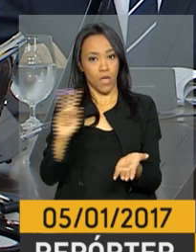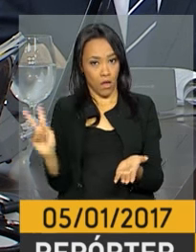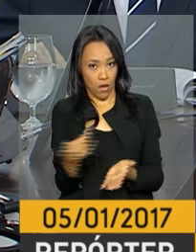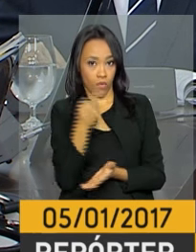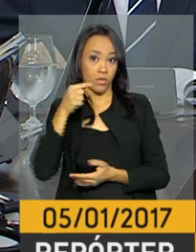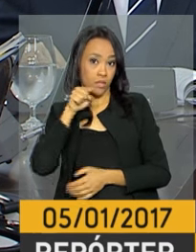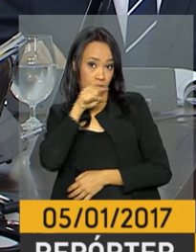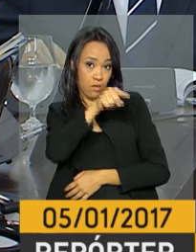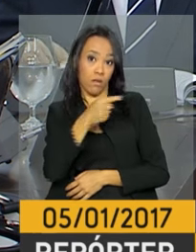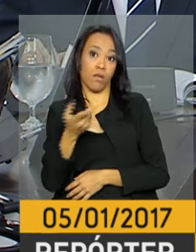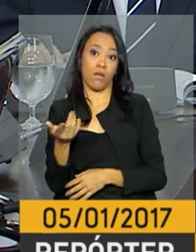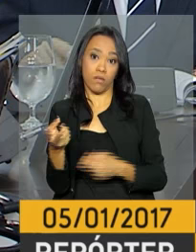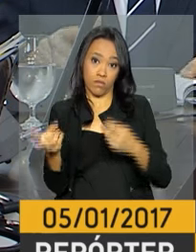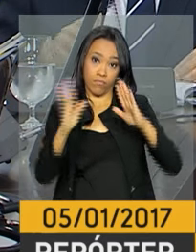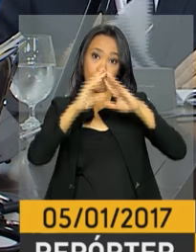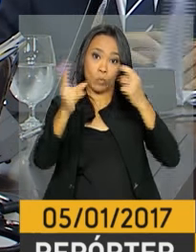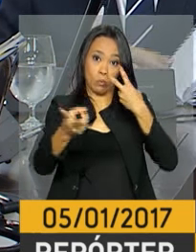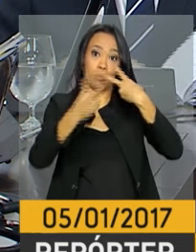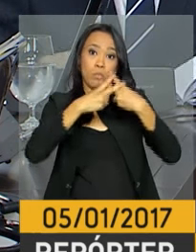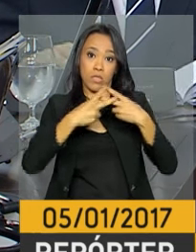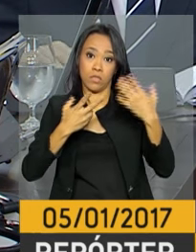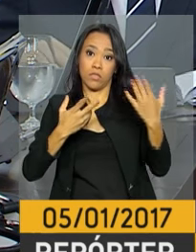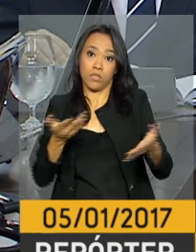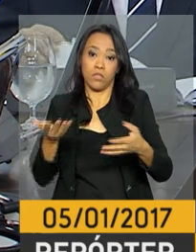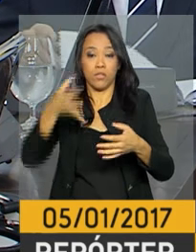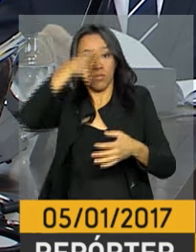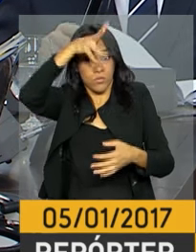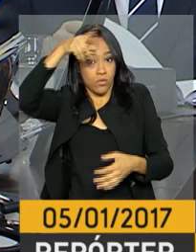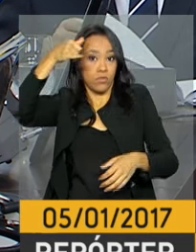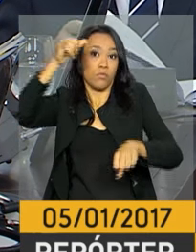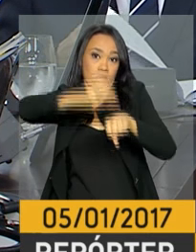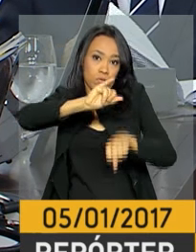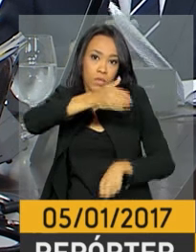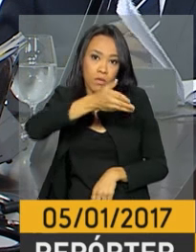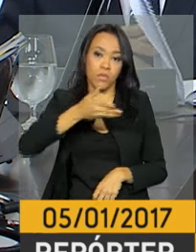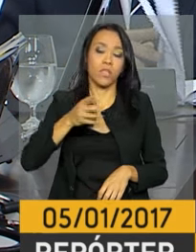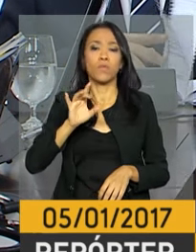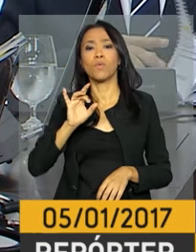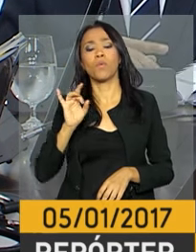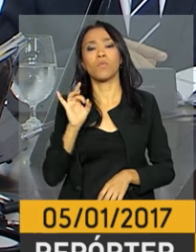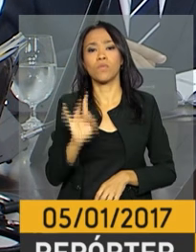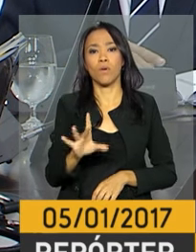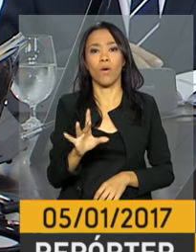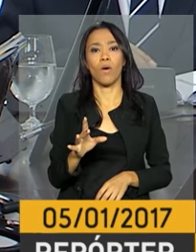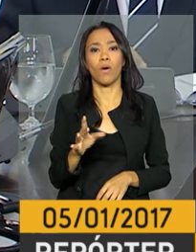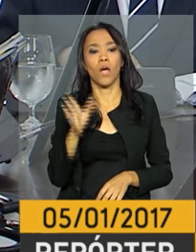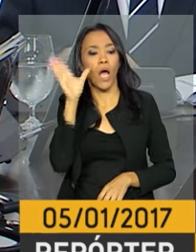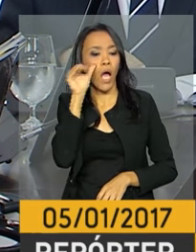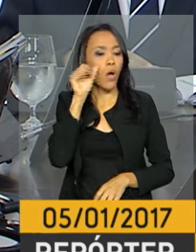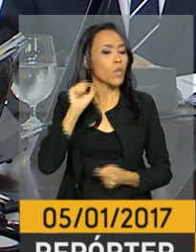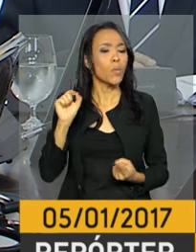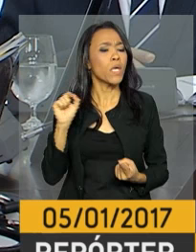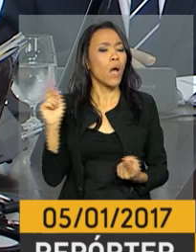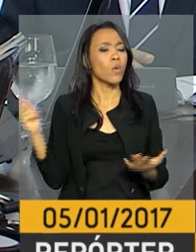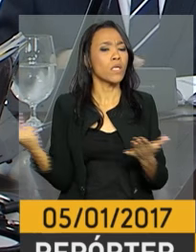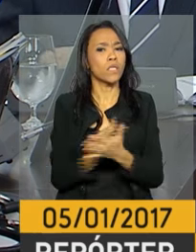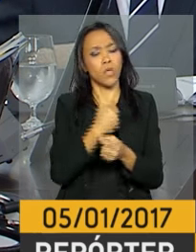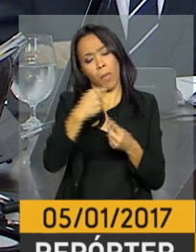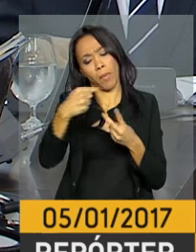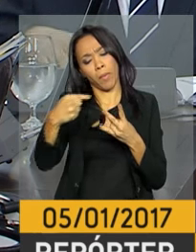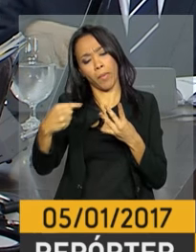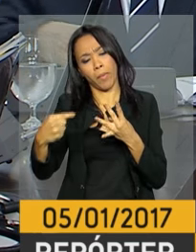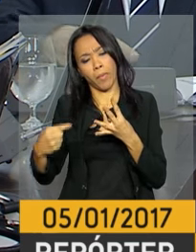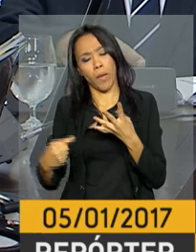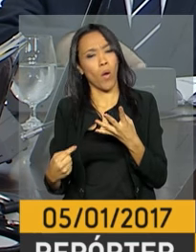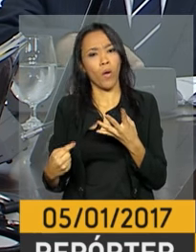presídio de manaus mas não basta nós ficarmos apenas em digamos diagnóstico do que aconteceu eu não